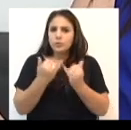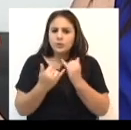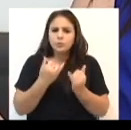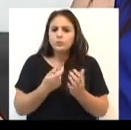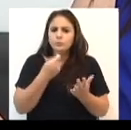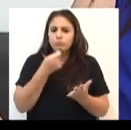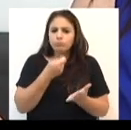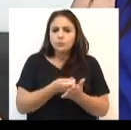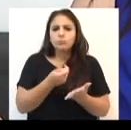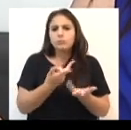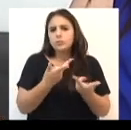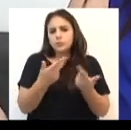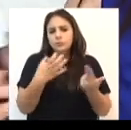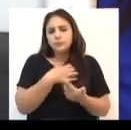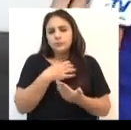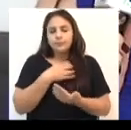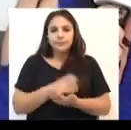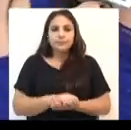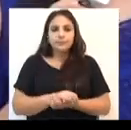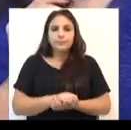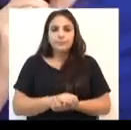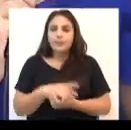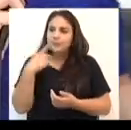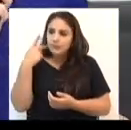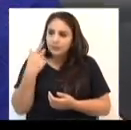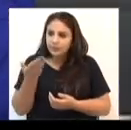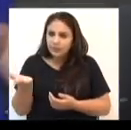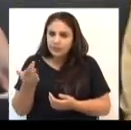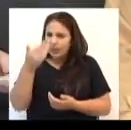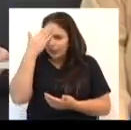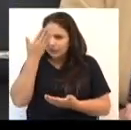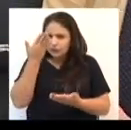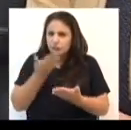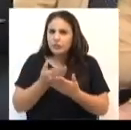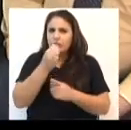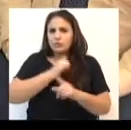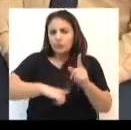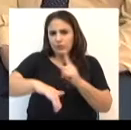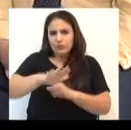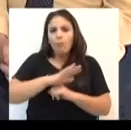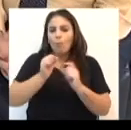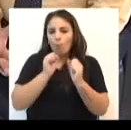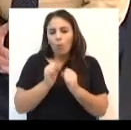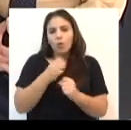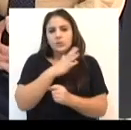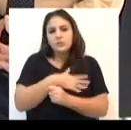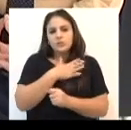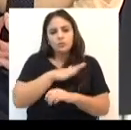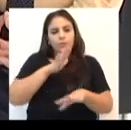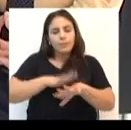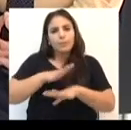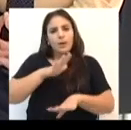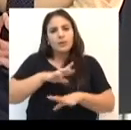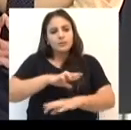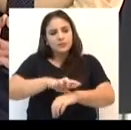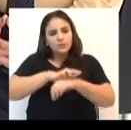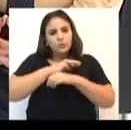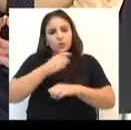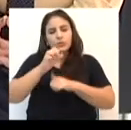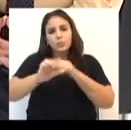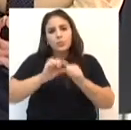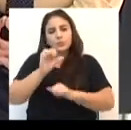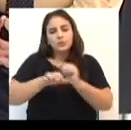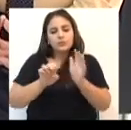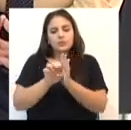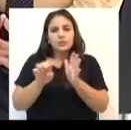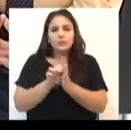muito firme neste sentido. E, vereadora Alberi, o senhor acredita que a sociedade pode se sentir mais segura, então, com essa mudança